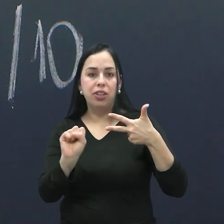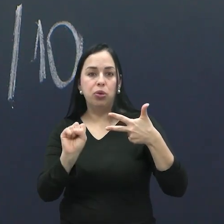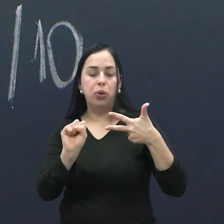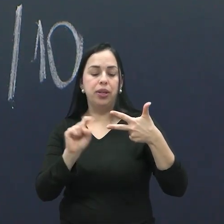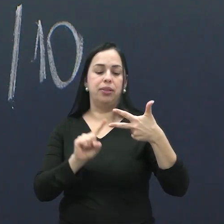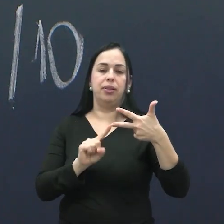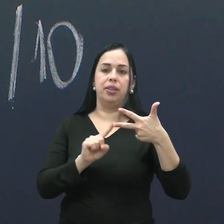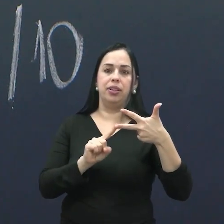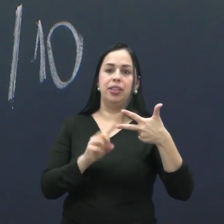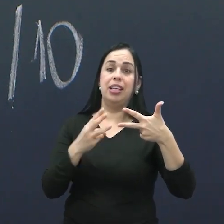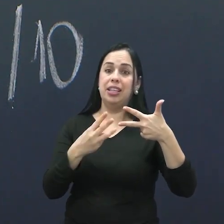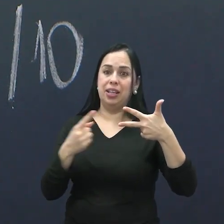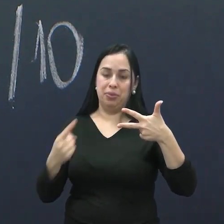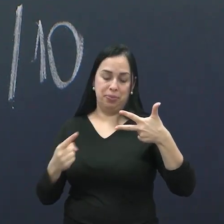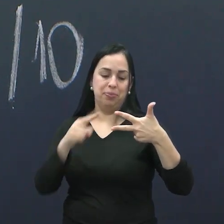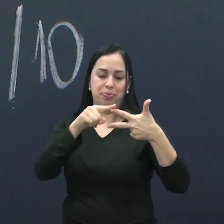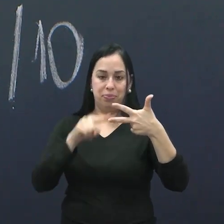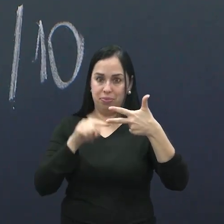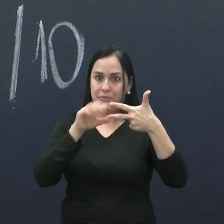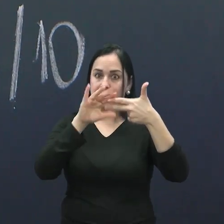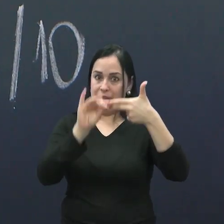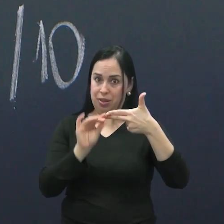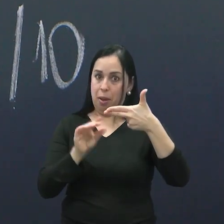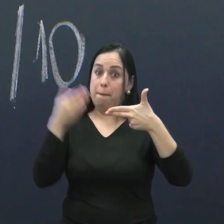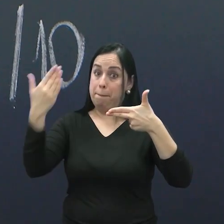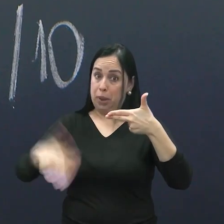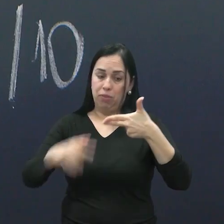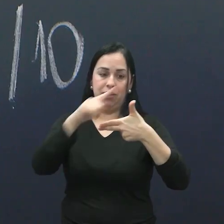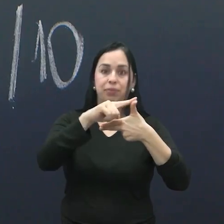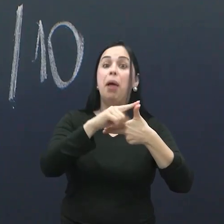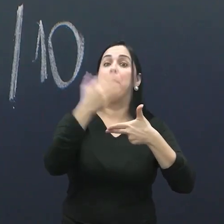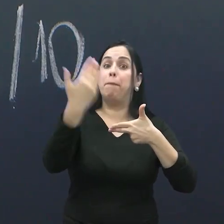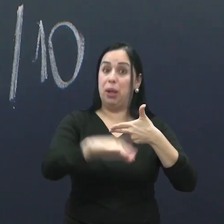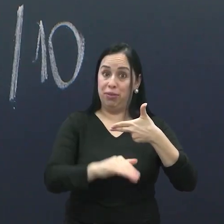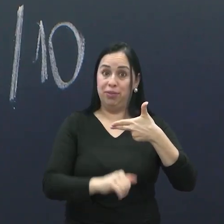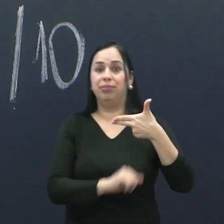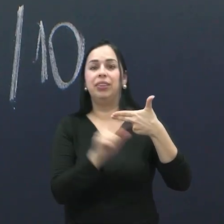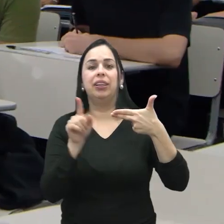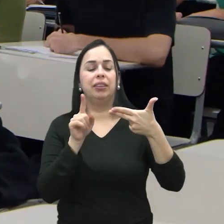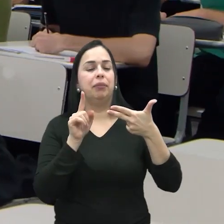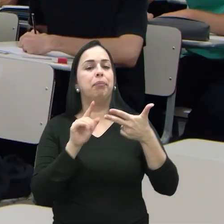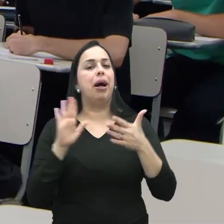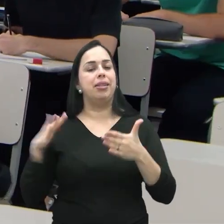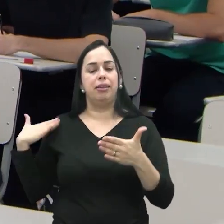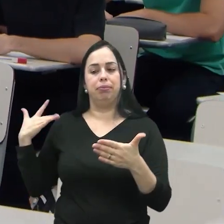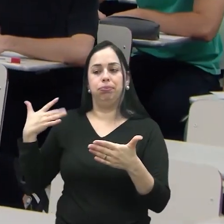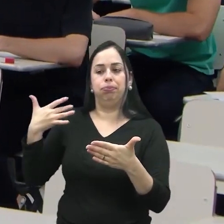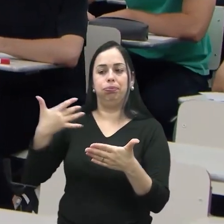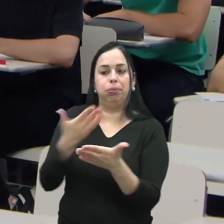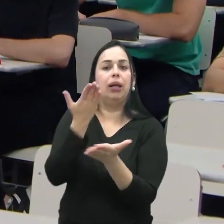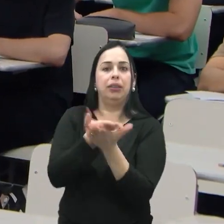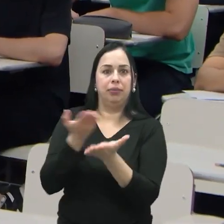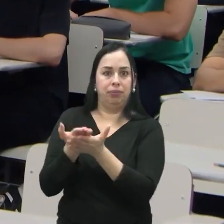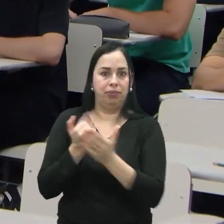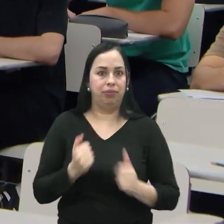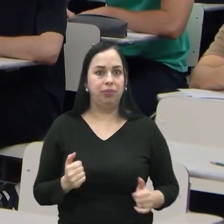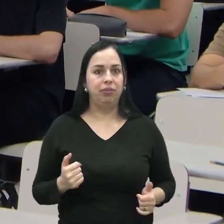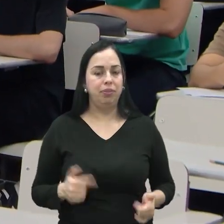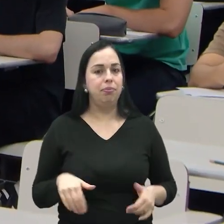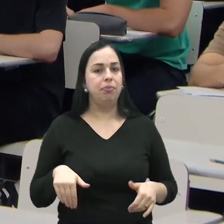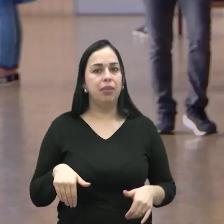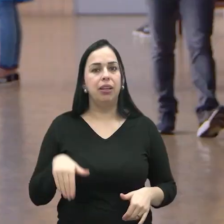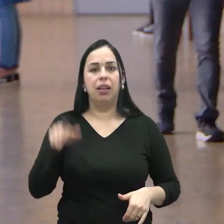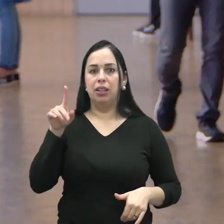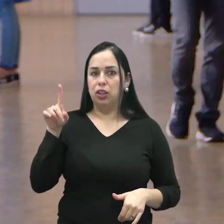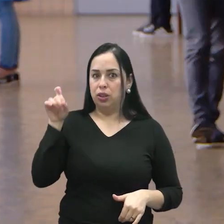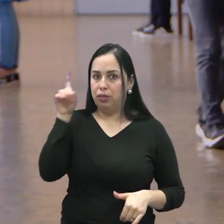etapa, as provas serão divididas em 2 dias, 28 e 31 de outubro. Até lá, ainda há muito tempo para